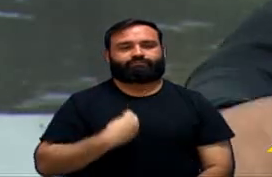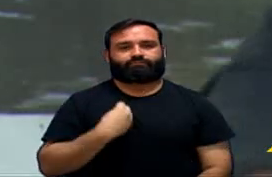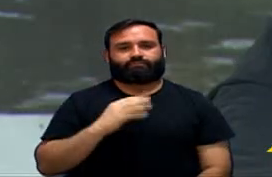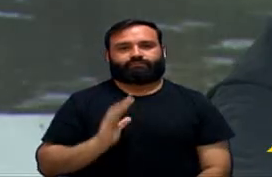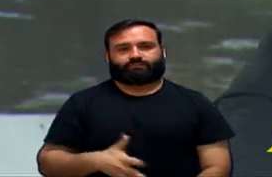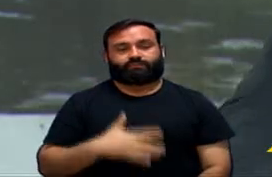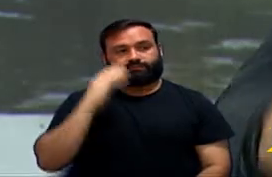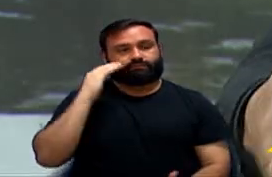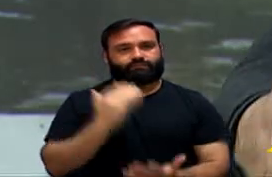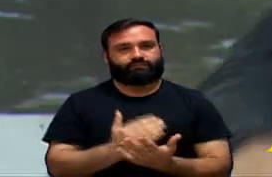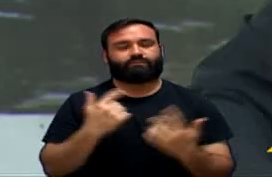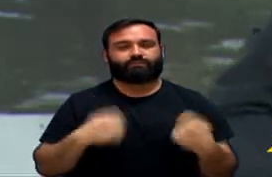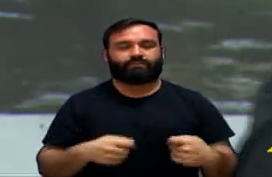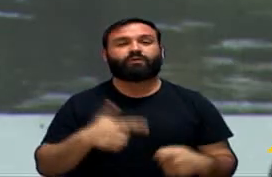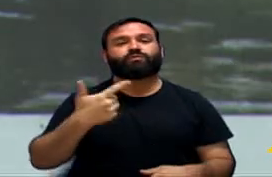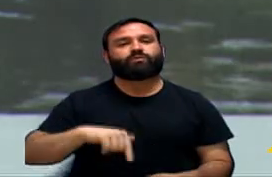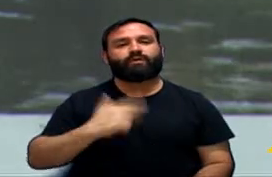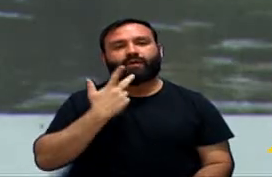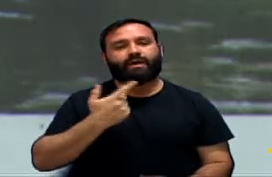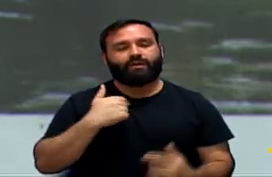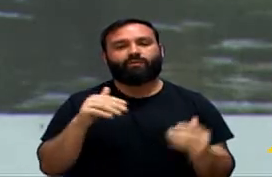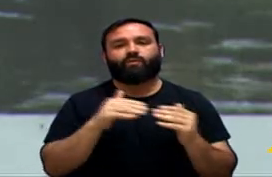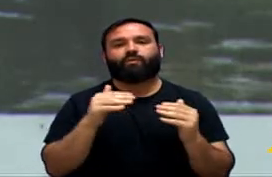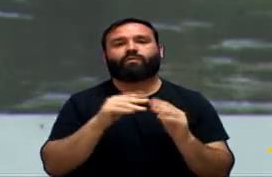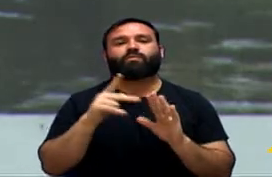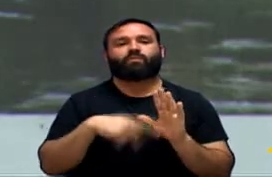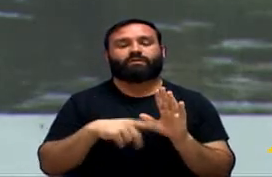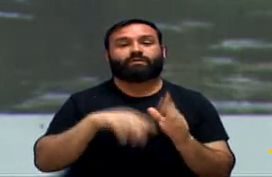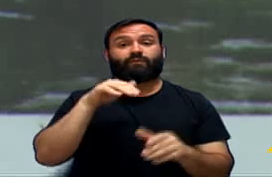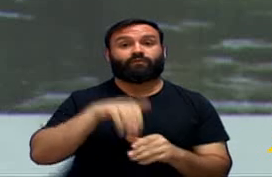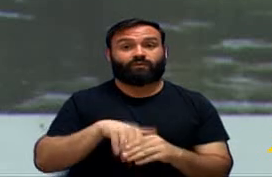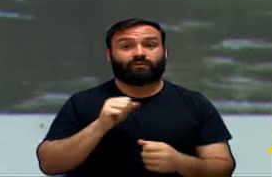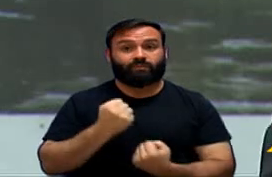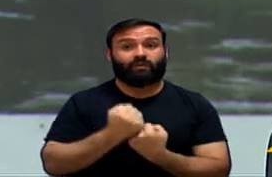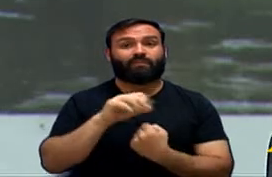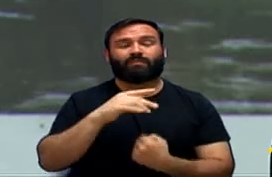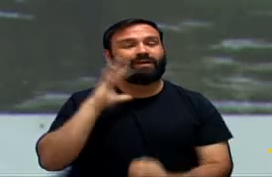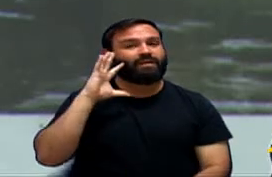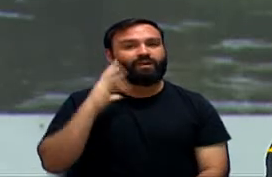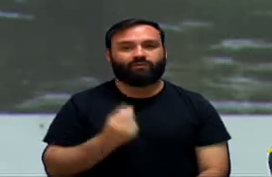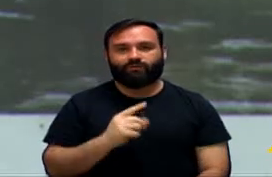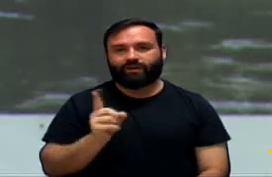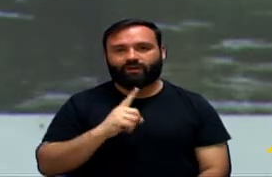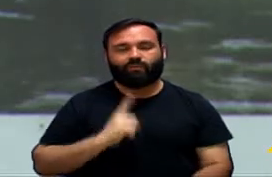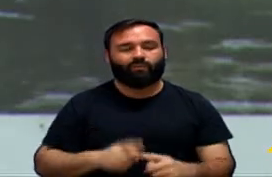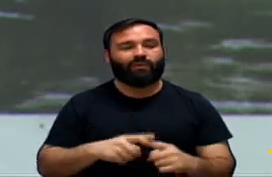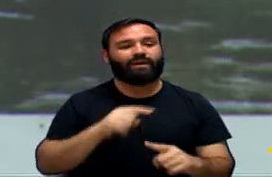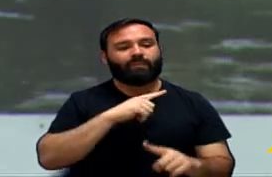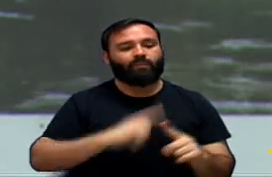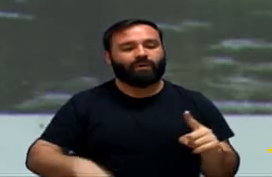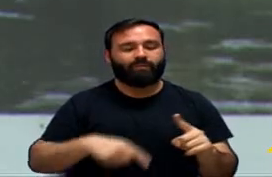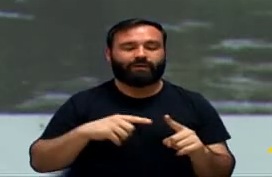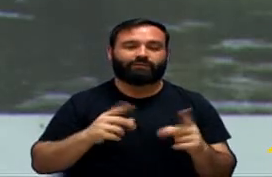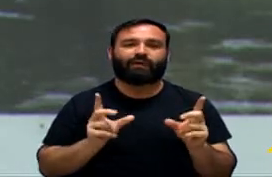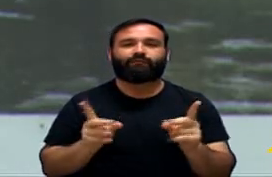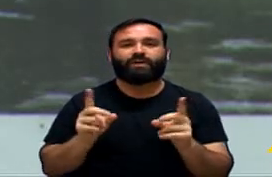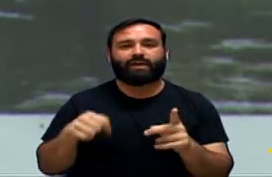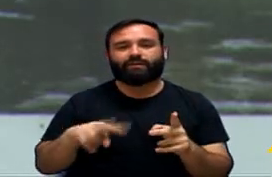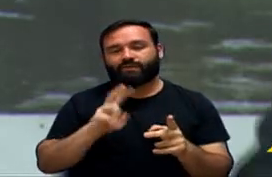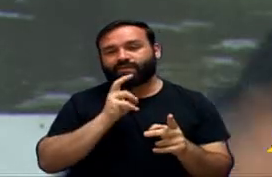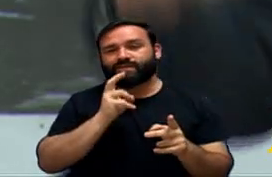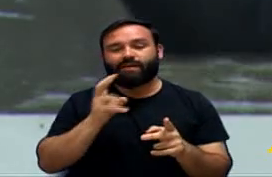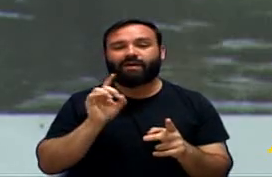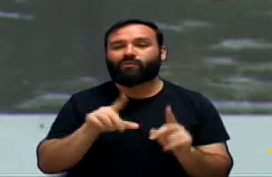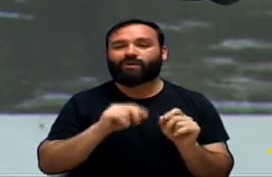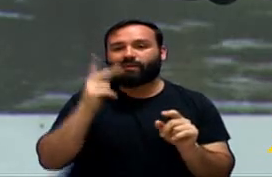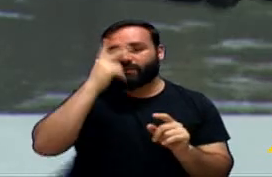do cumprimento torno a dizer sou favorável a esse projeto voto nele mas não vai resolver o problema porque proibi a instalação e comércio na cidade de Sorocaba